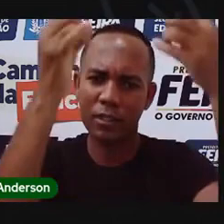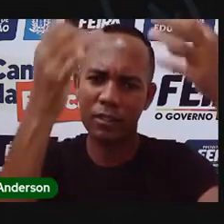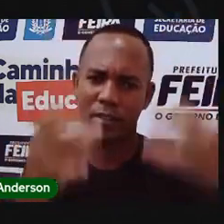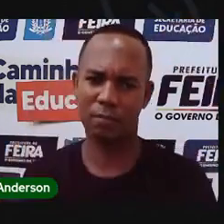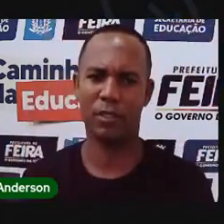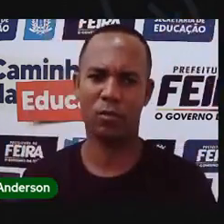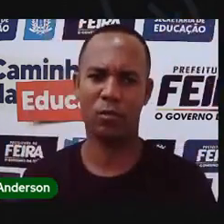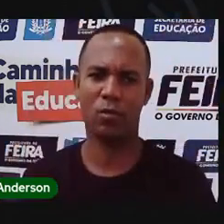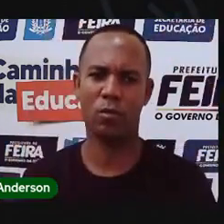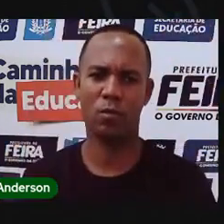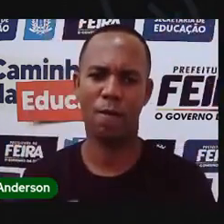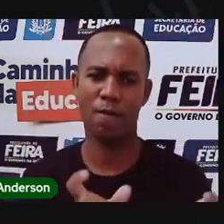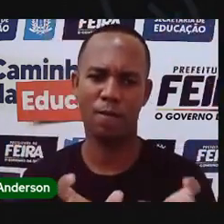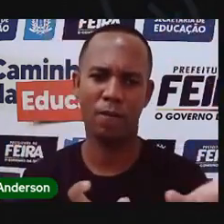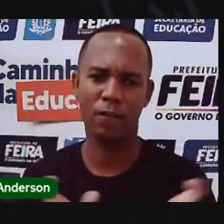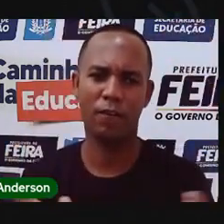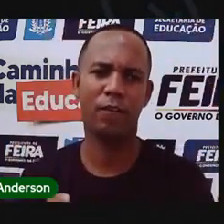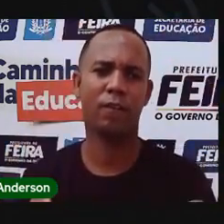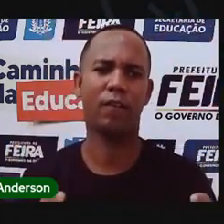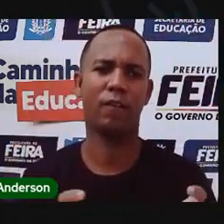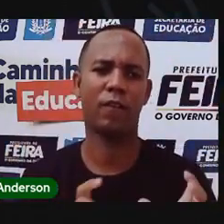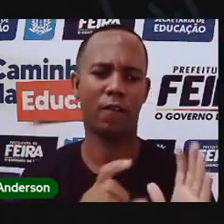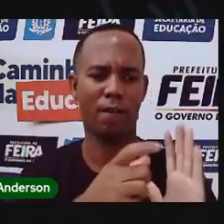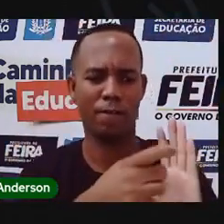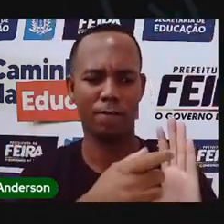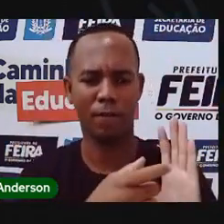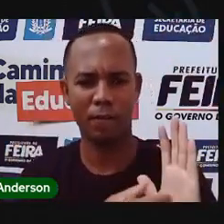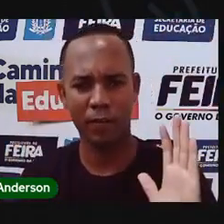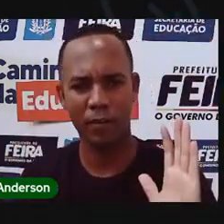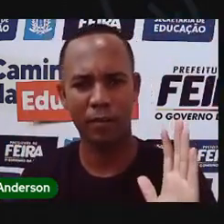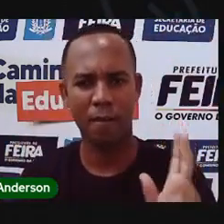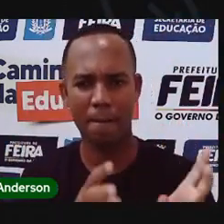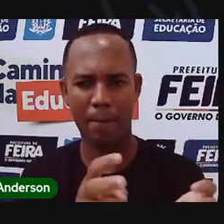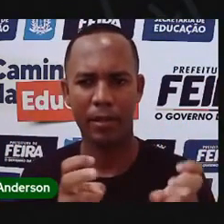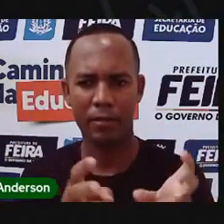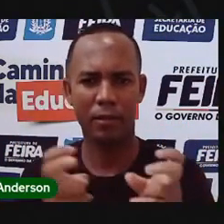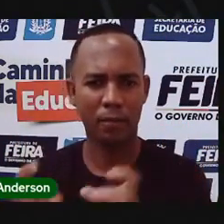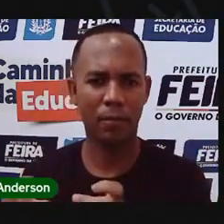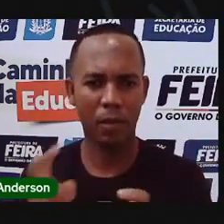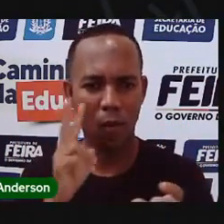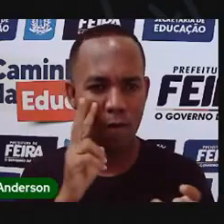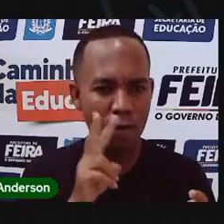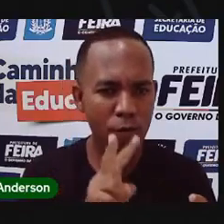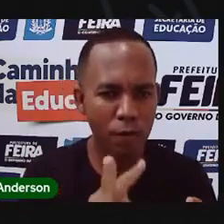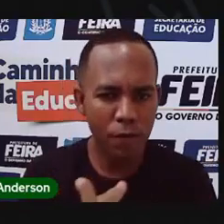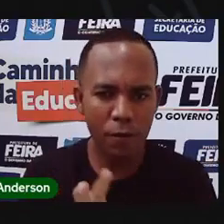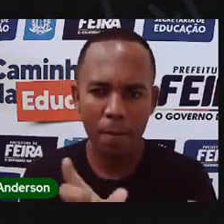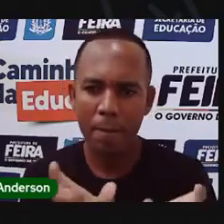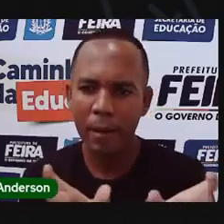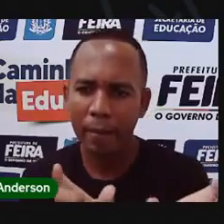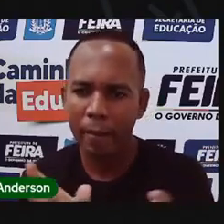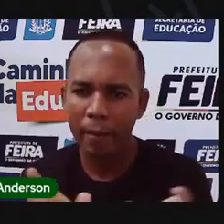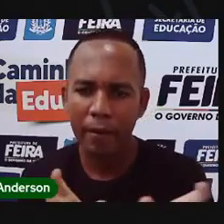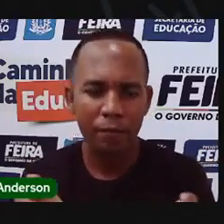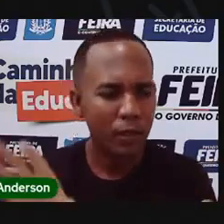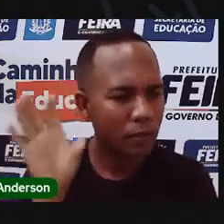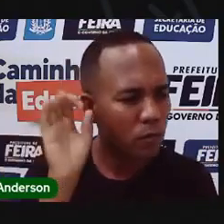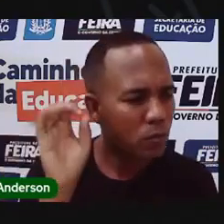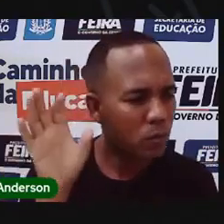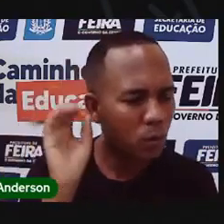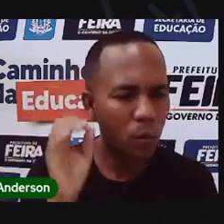versos, em estrofes? Lembram disso? Conseguiram perceber, olha, as palavrinhas, o som das